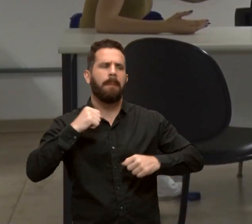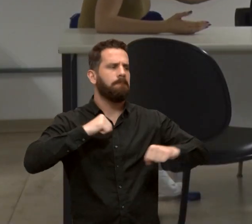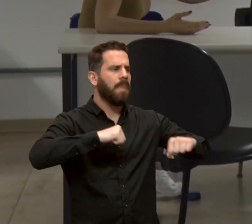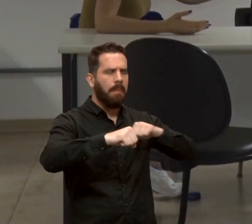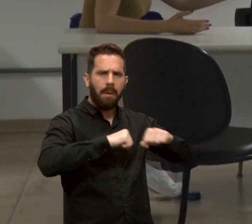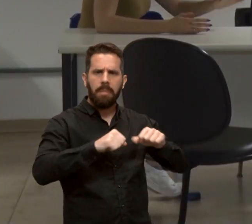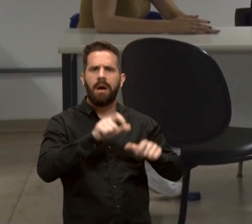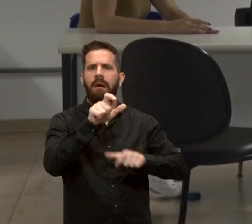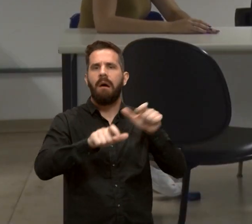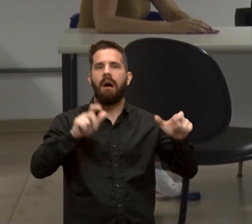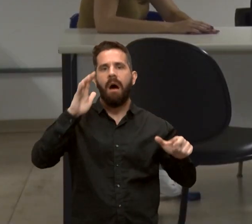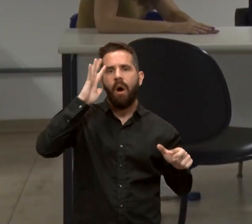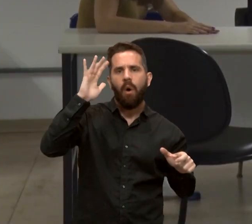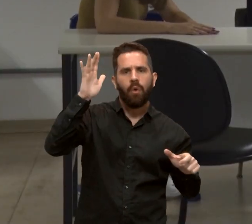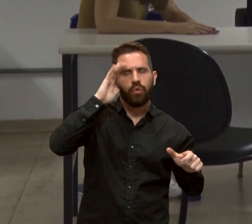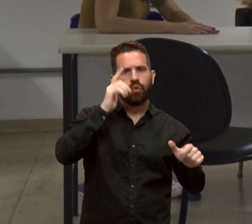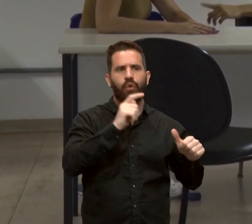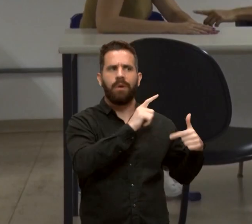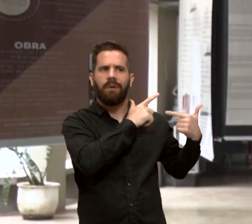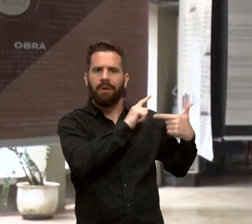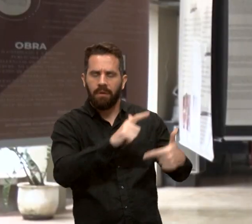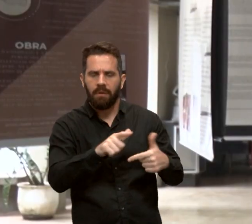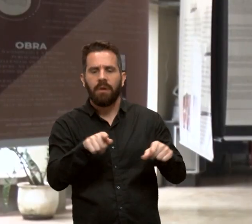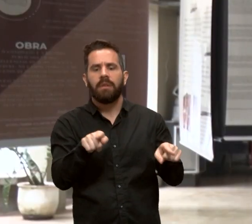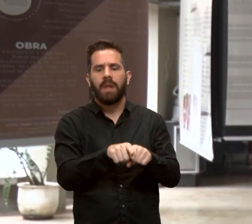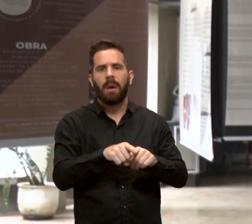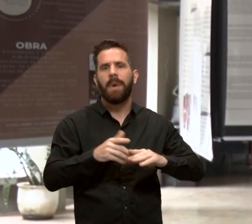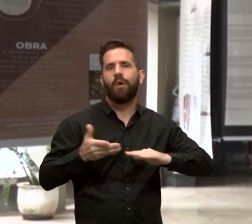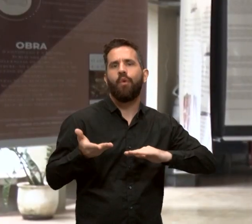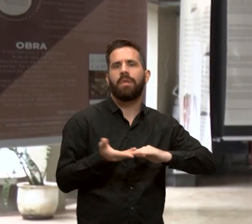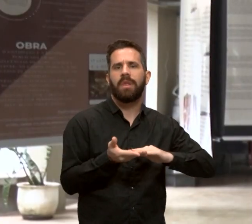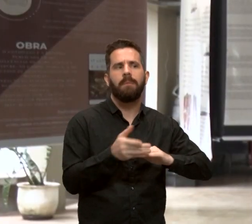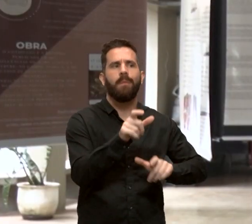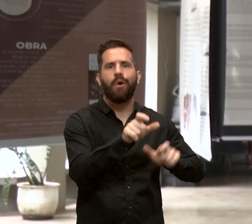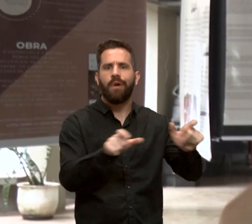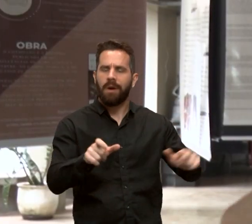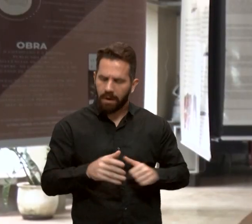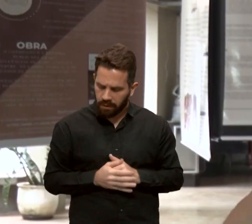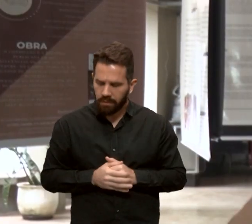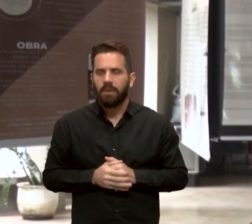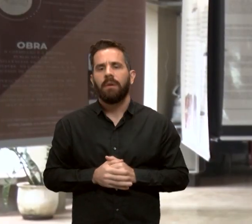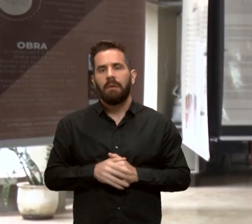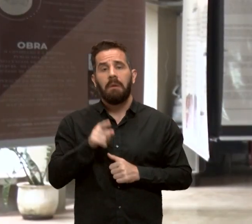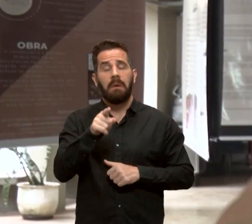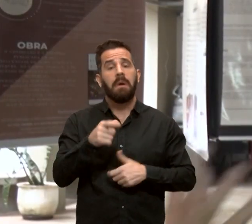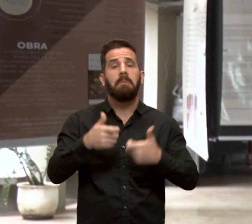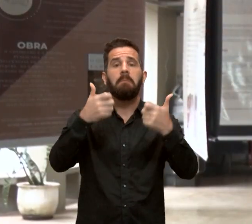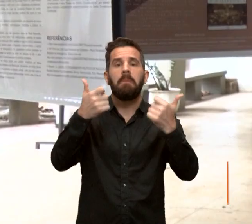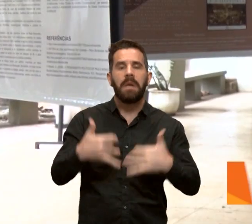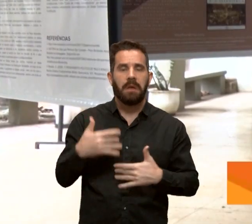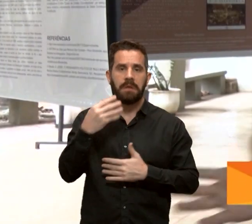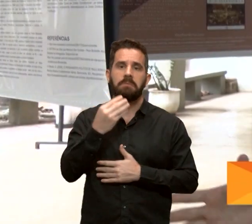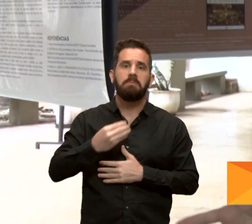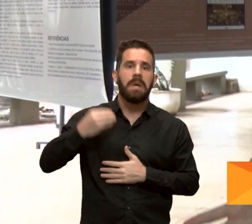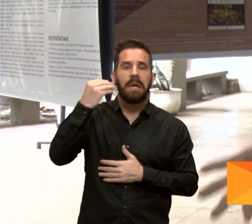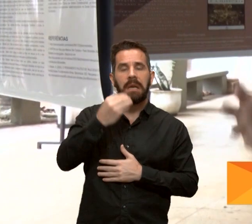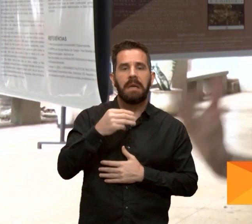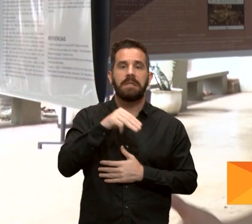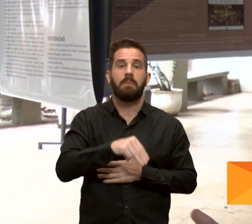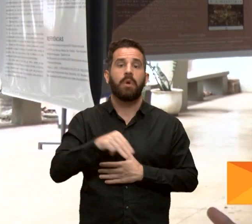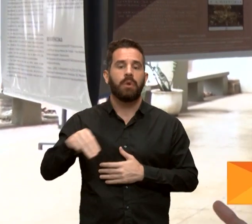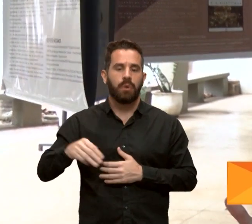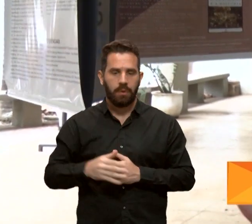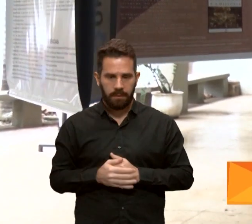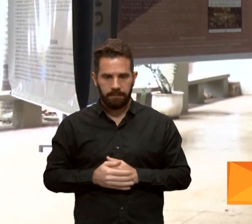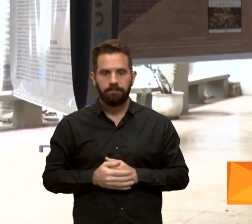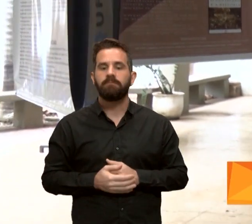clássicos até ativistas contemporâneos. Felipe conta como foi a experiência como monitor. Durante todo o semestre, mas principalmente quanto